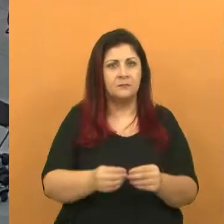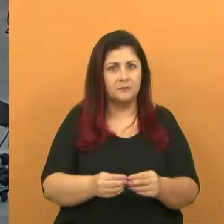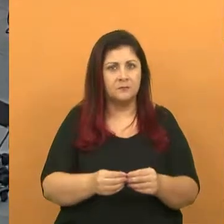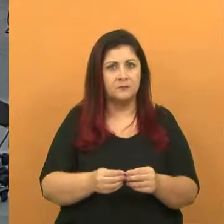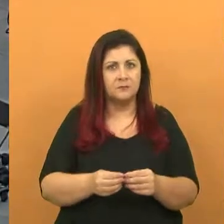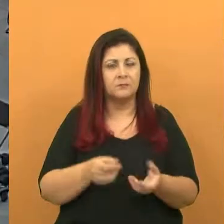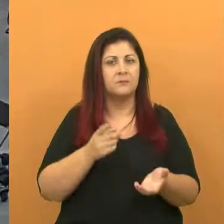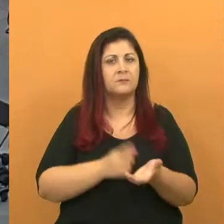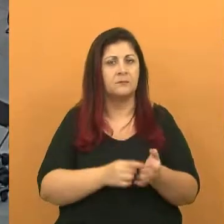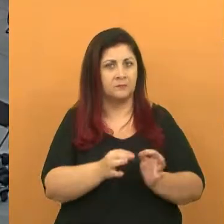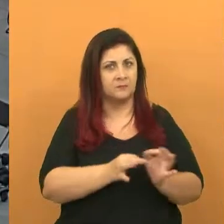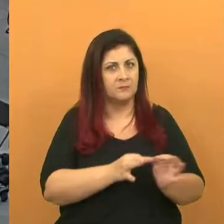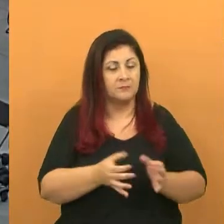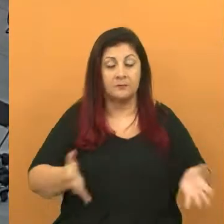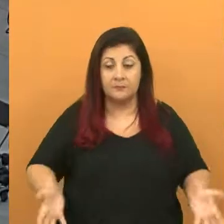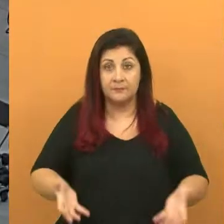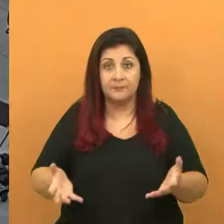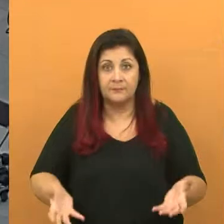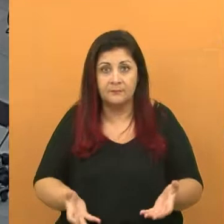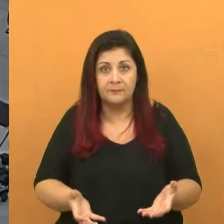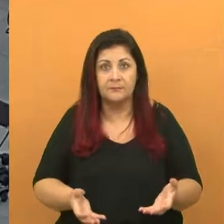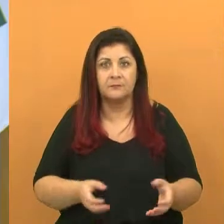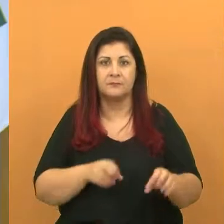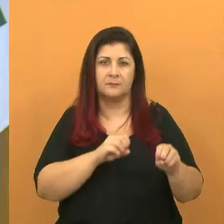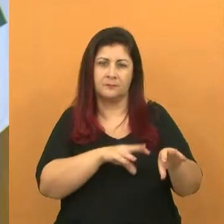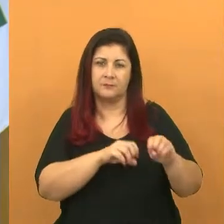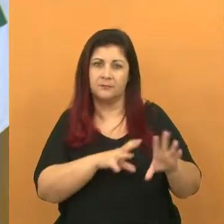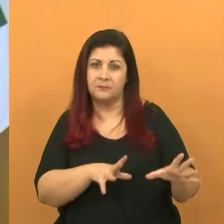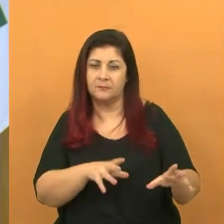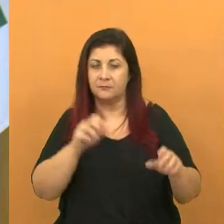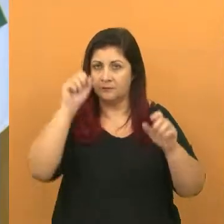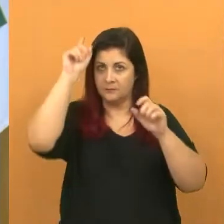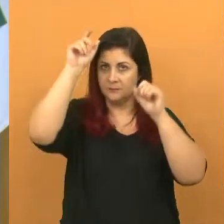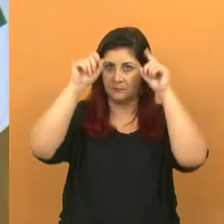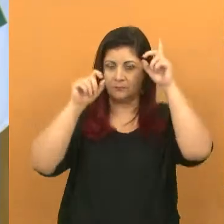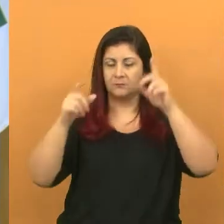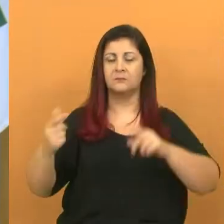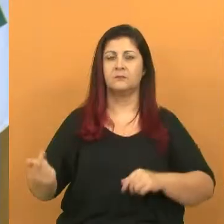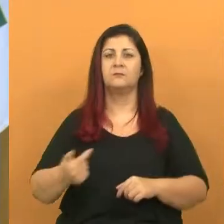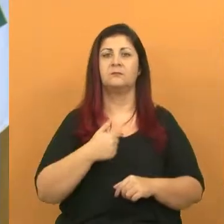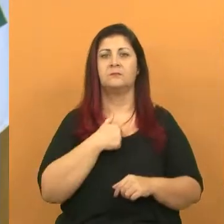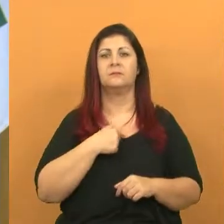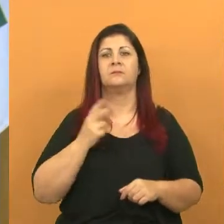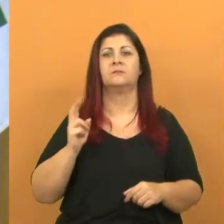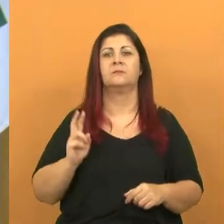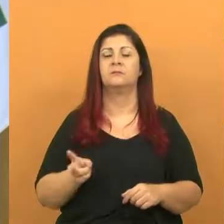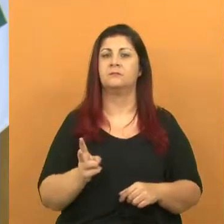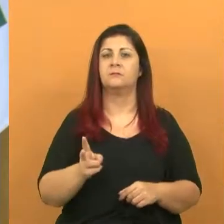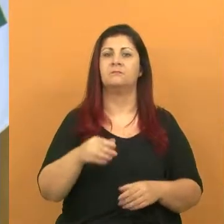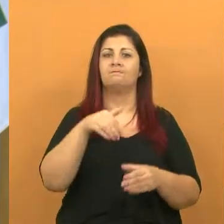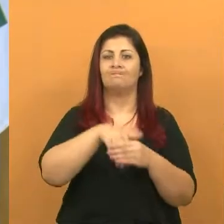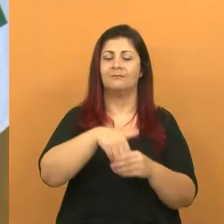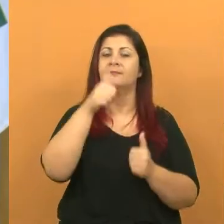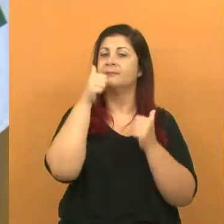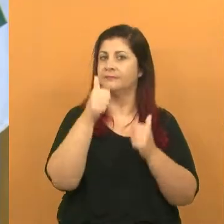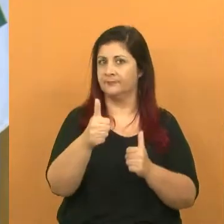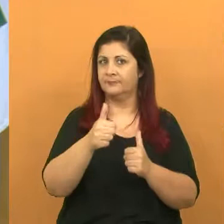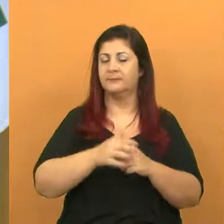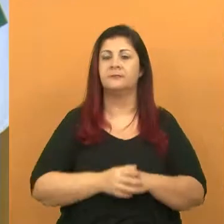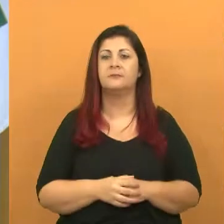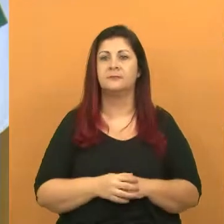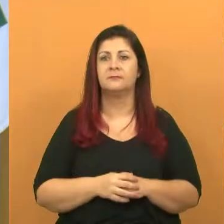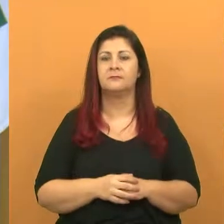a educação, que estimular a cultura, eu como vereador, estou aqui como servidor público, serei favorável. Recentemente